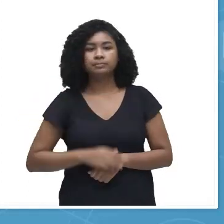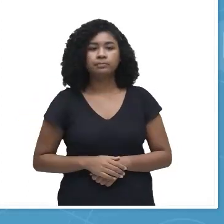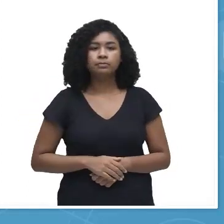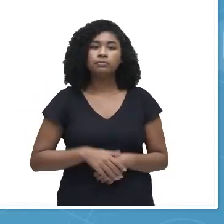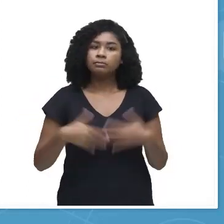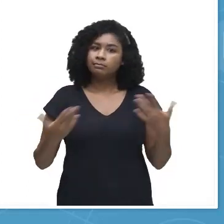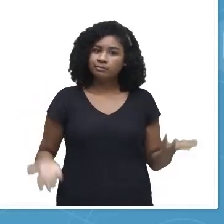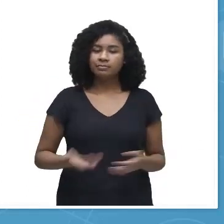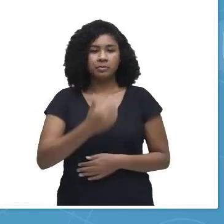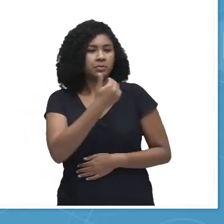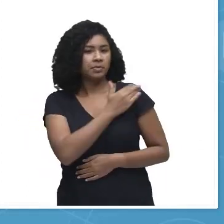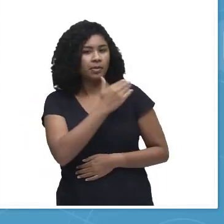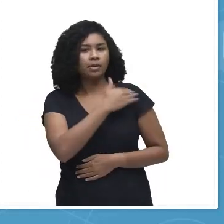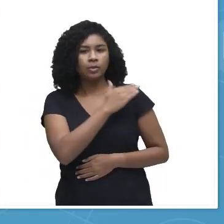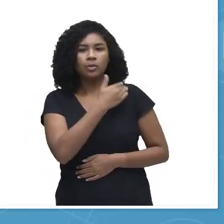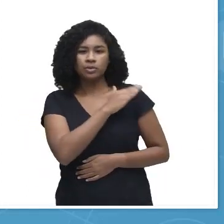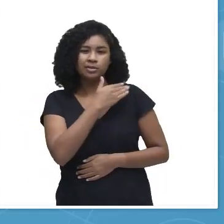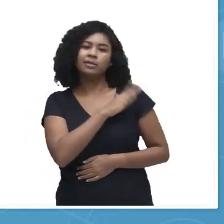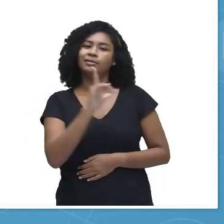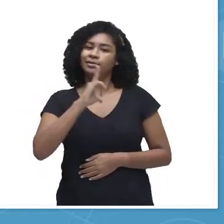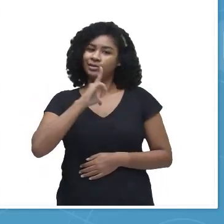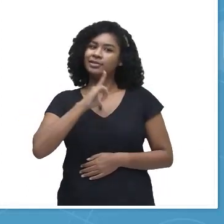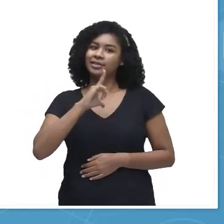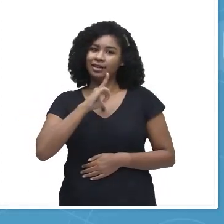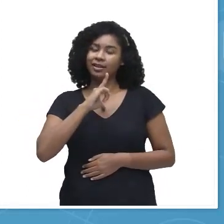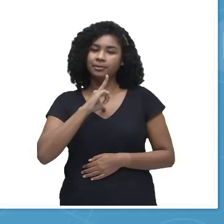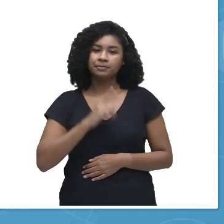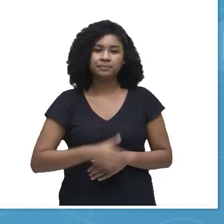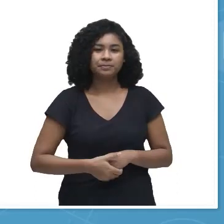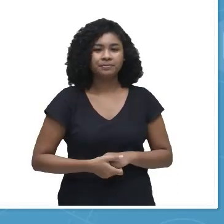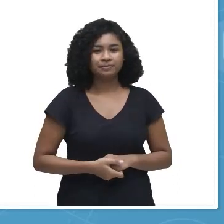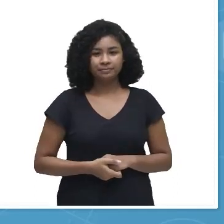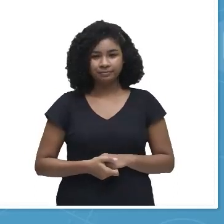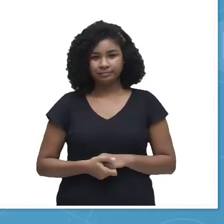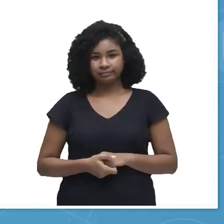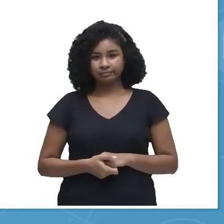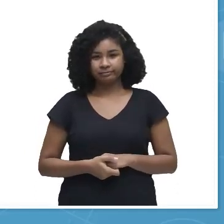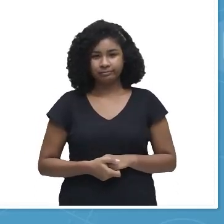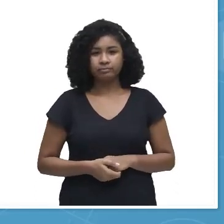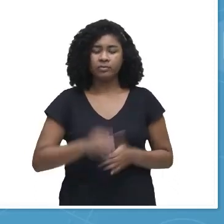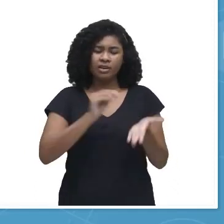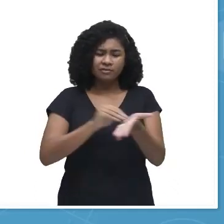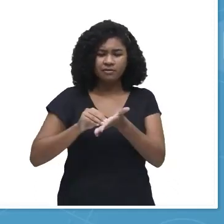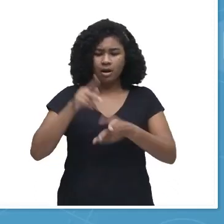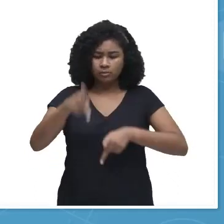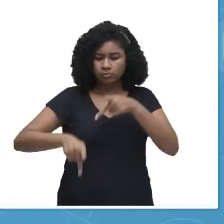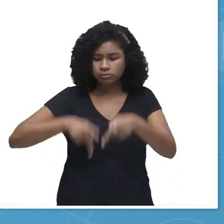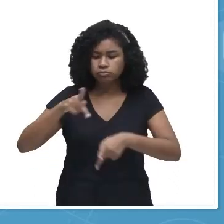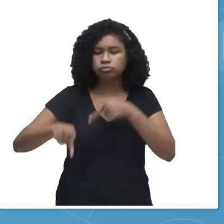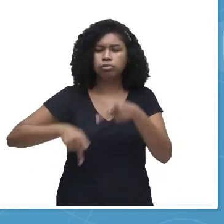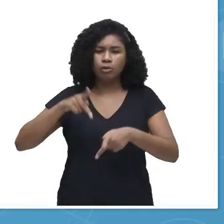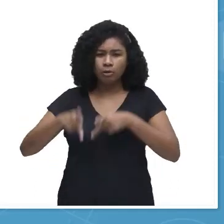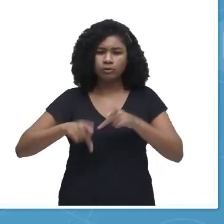faces da sociedade e realimenta-se em si mesmo pela falta de enfrentamento público e pela